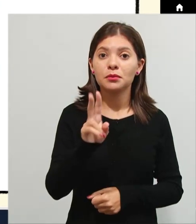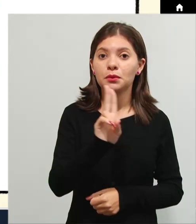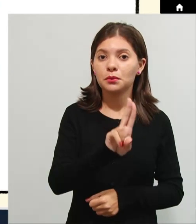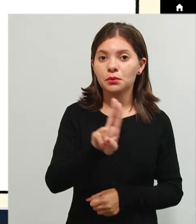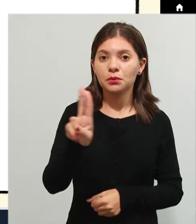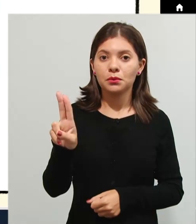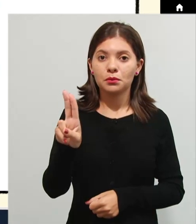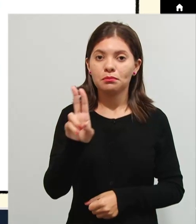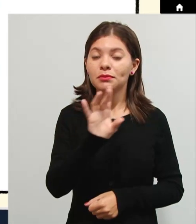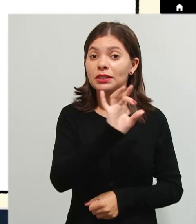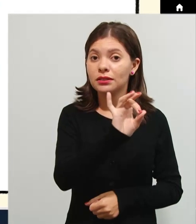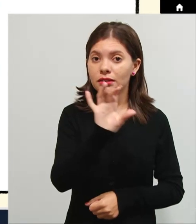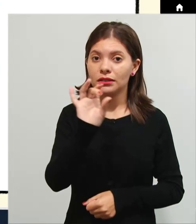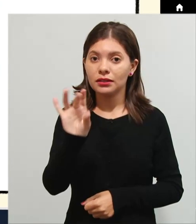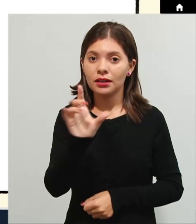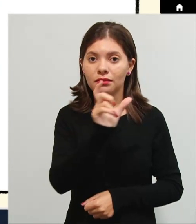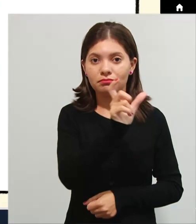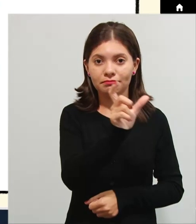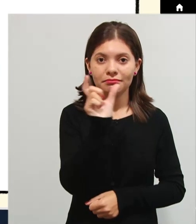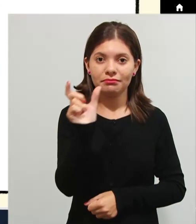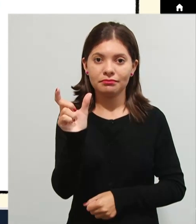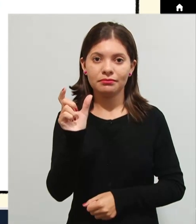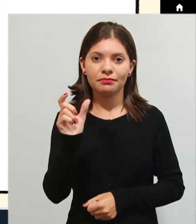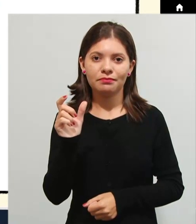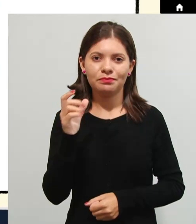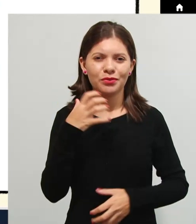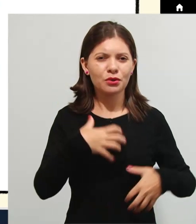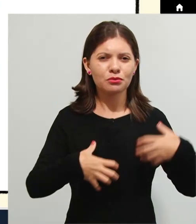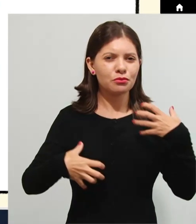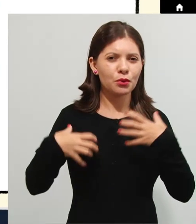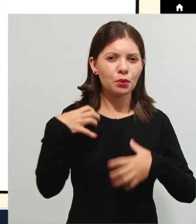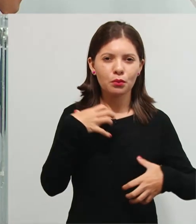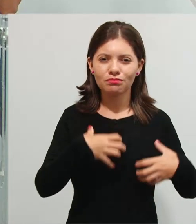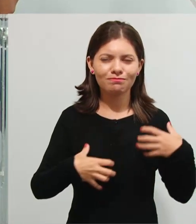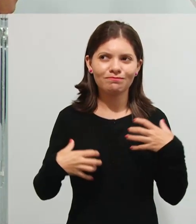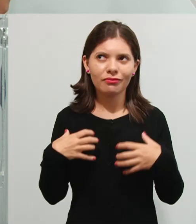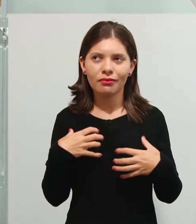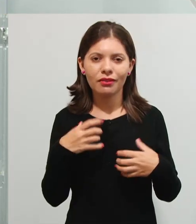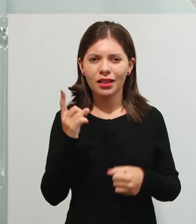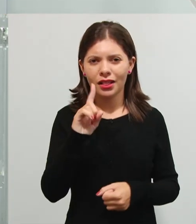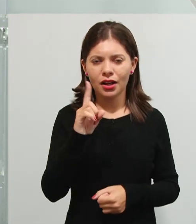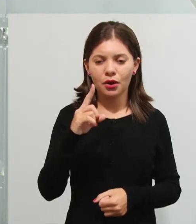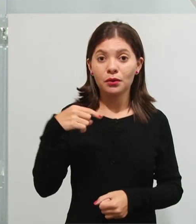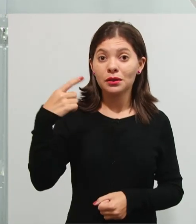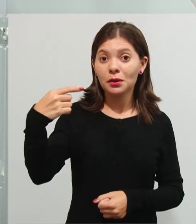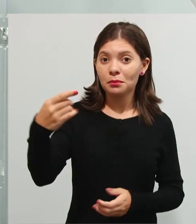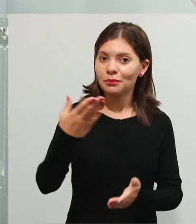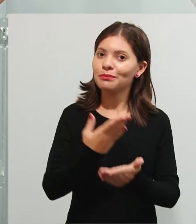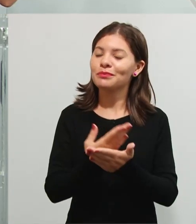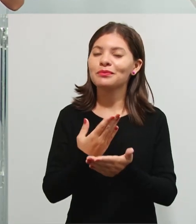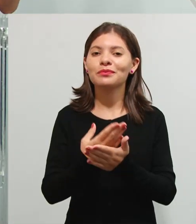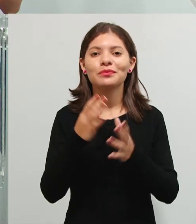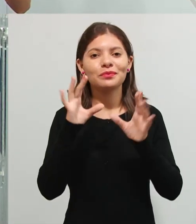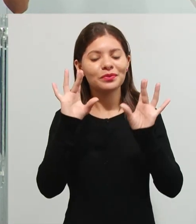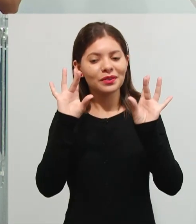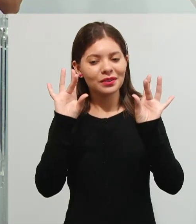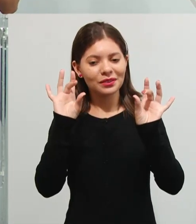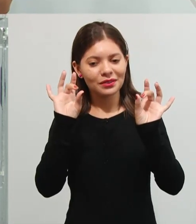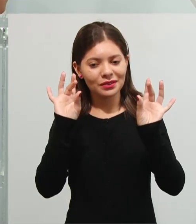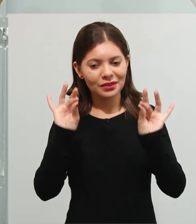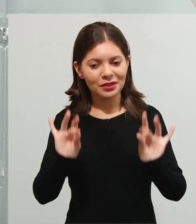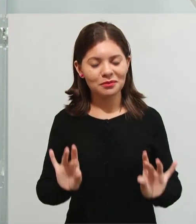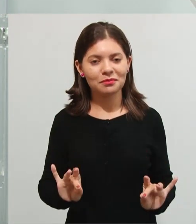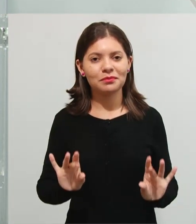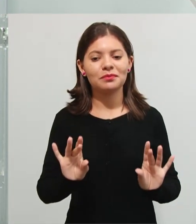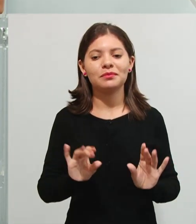com o nome de cada célula, tá bom? Não se preocupem que a gente vai ter uma aula falando especificamente